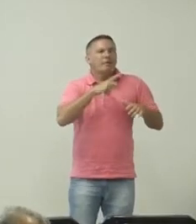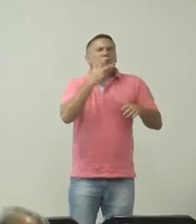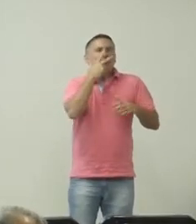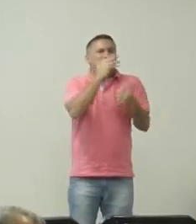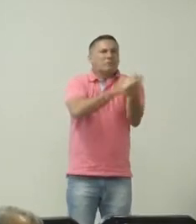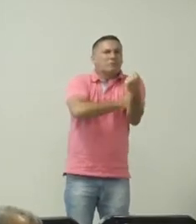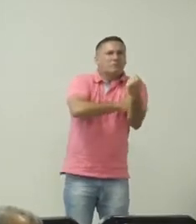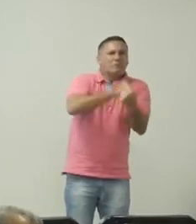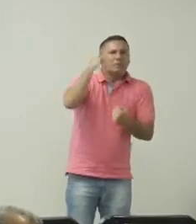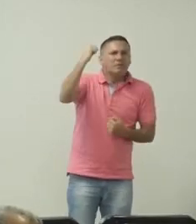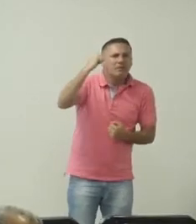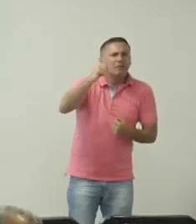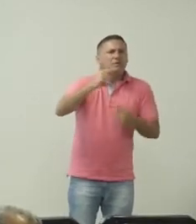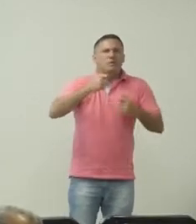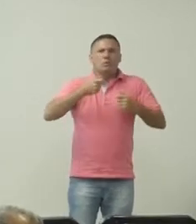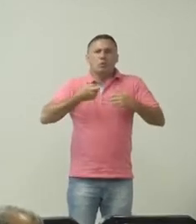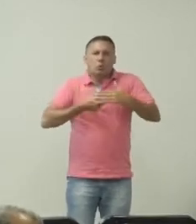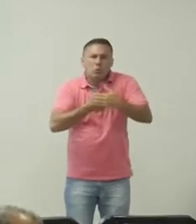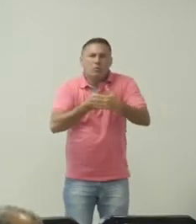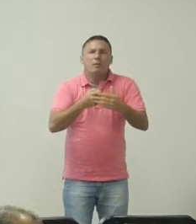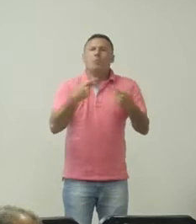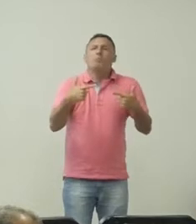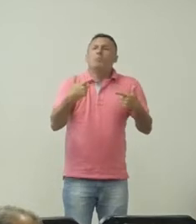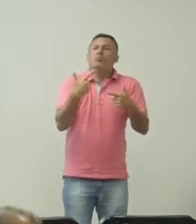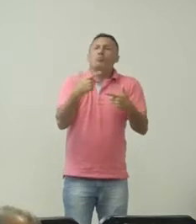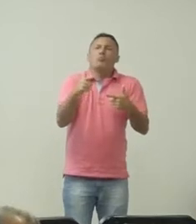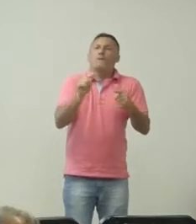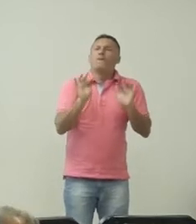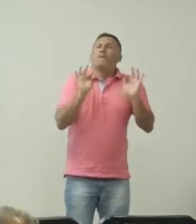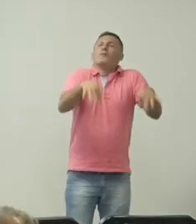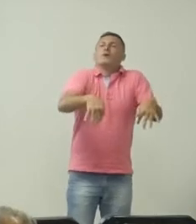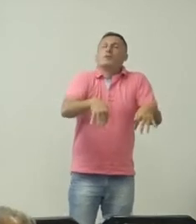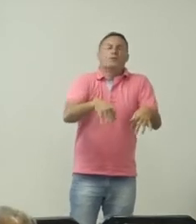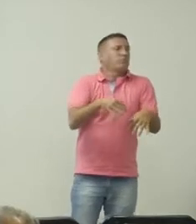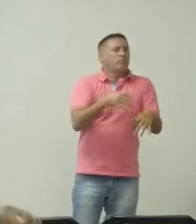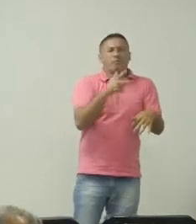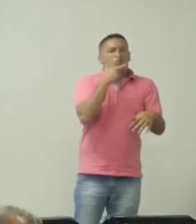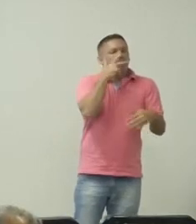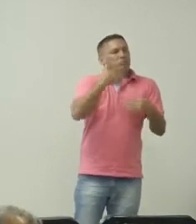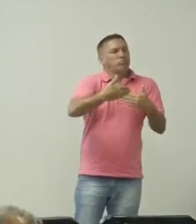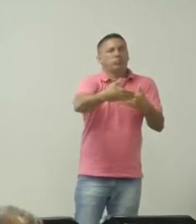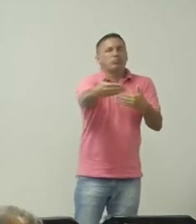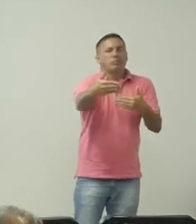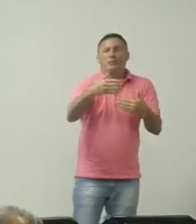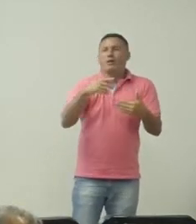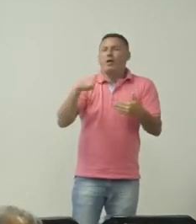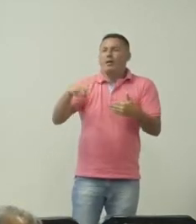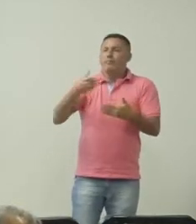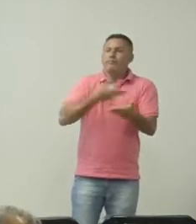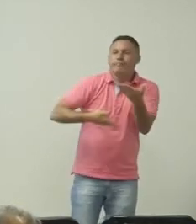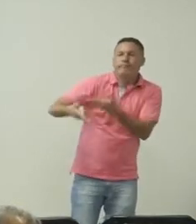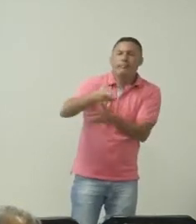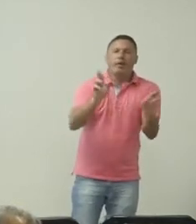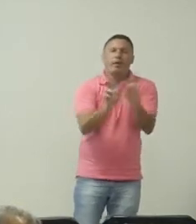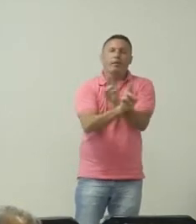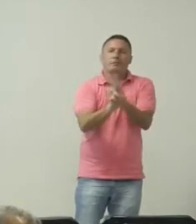militante, muito árduo, porque não tem fim, né? Enquanto a gente não conseguir construir novas bases de relacionamento. E aí